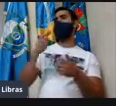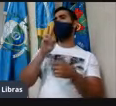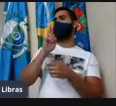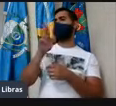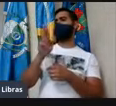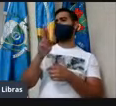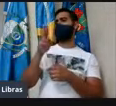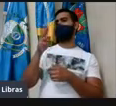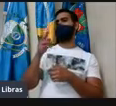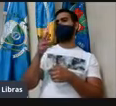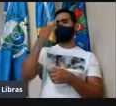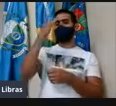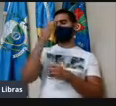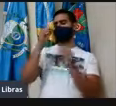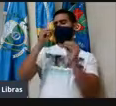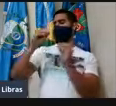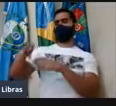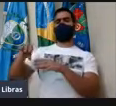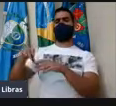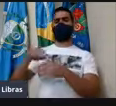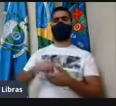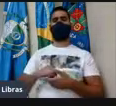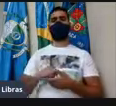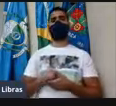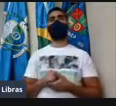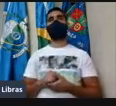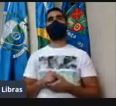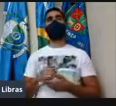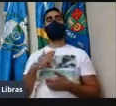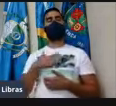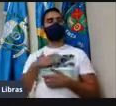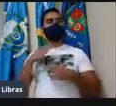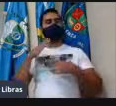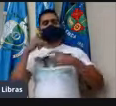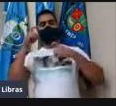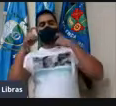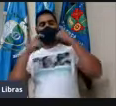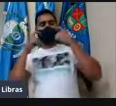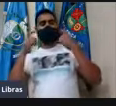foram destratadas. Essa foi a minha preocupação.